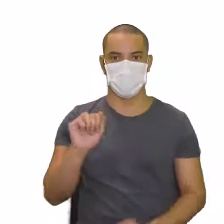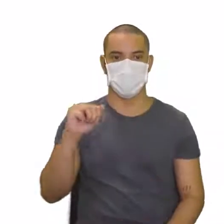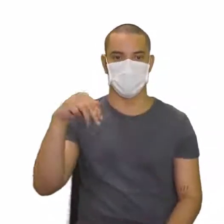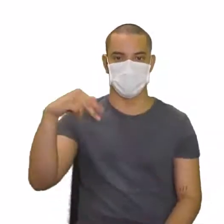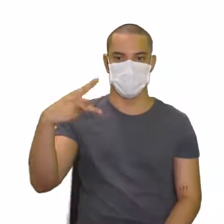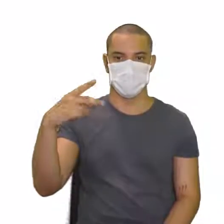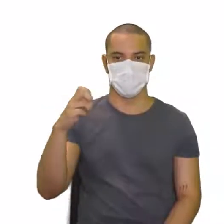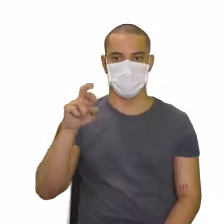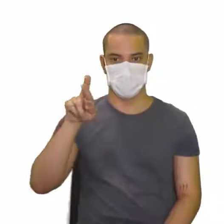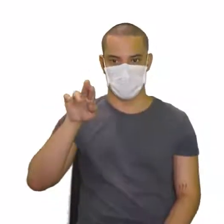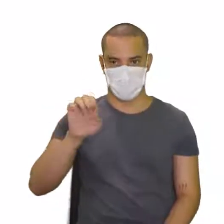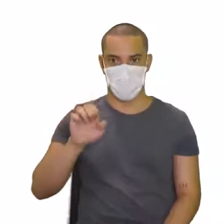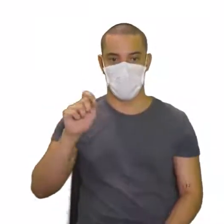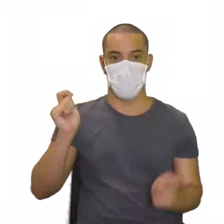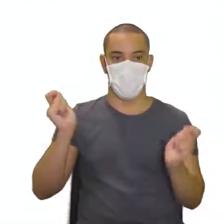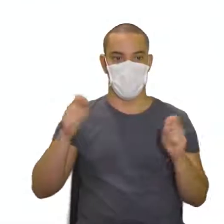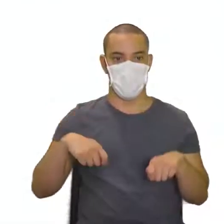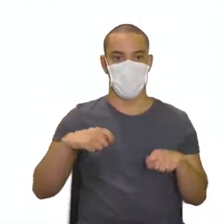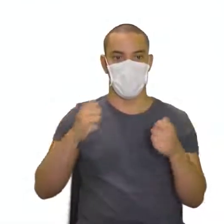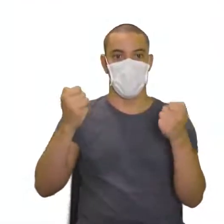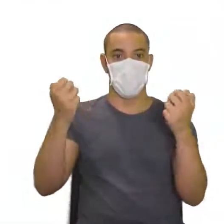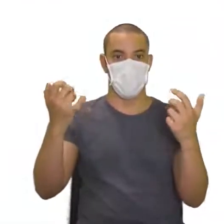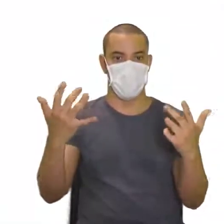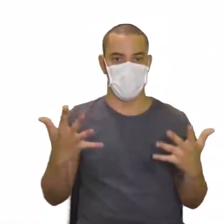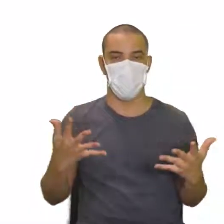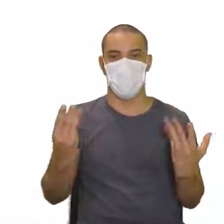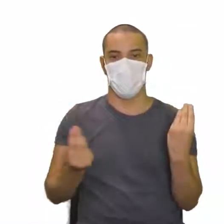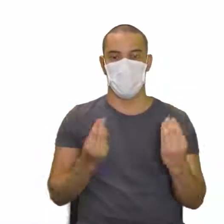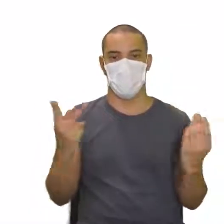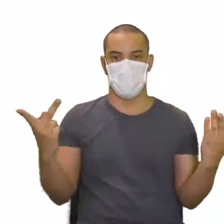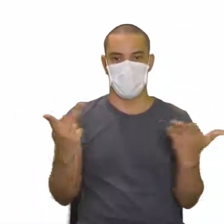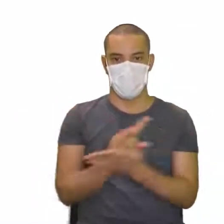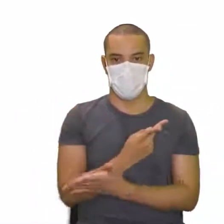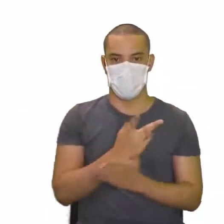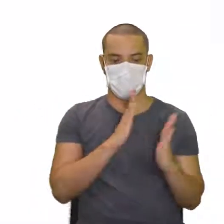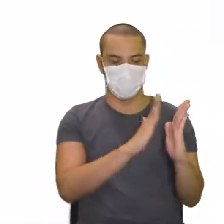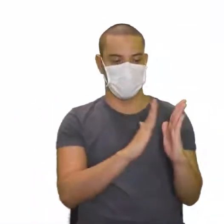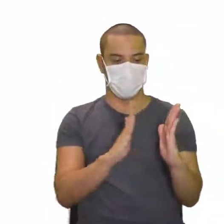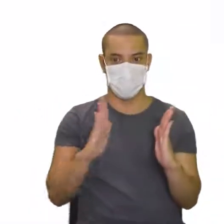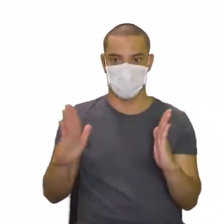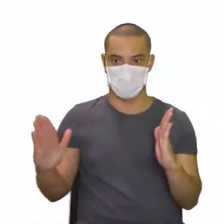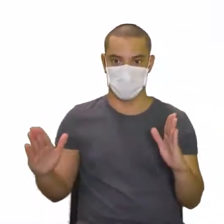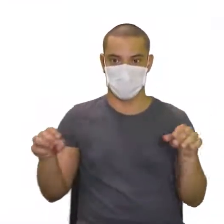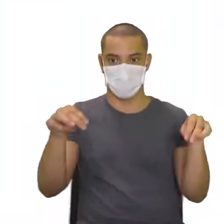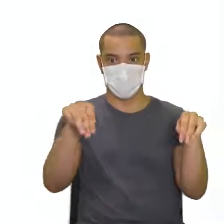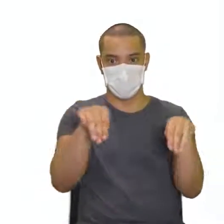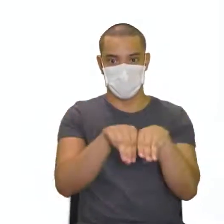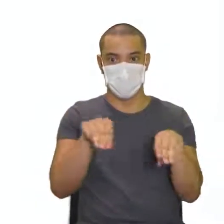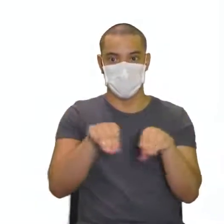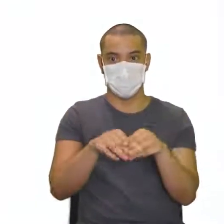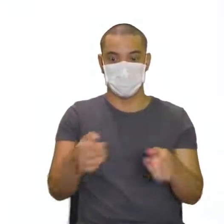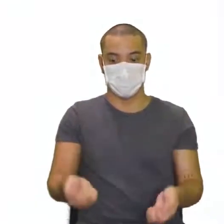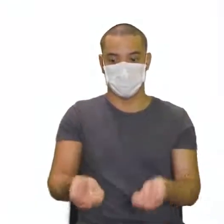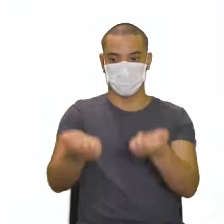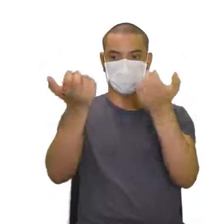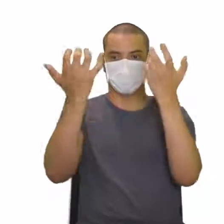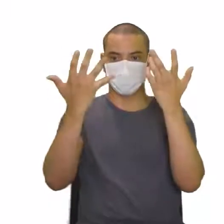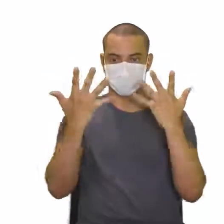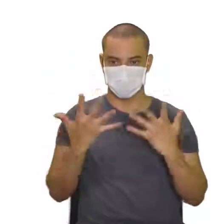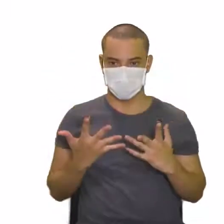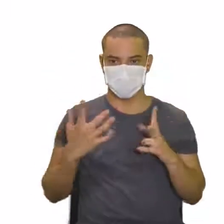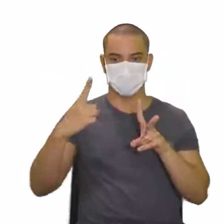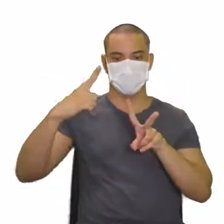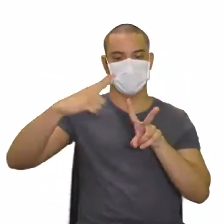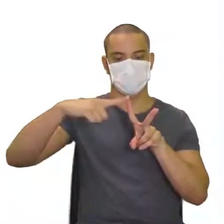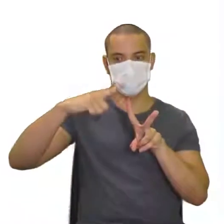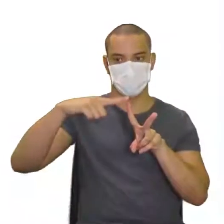permitiu determinar o módulo do campo magnético. Ela nos diz que o vetor campo magnético